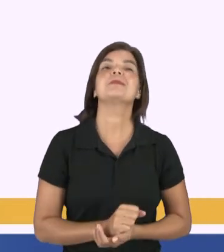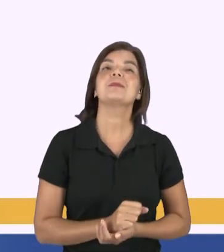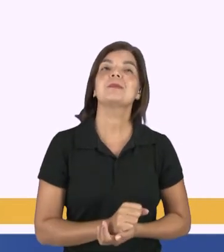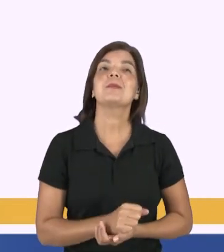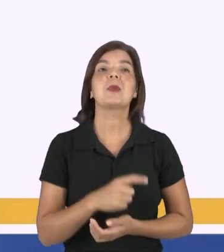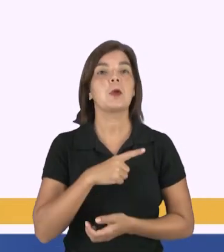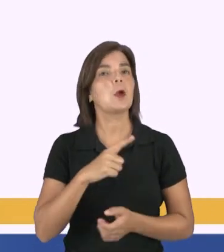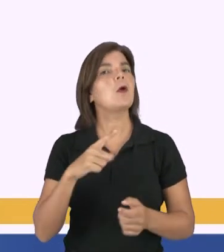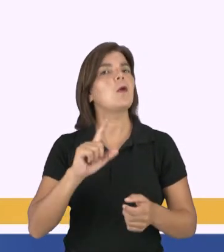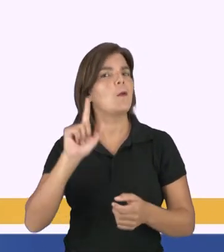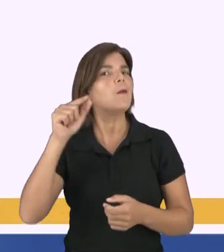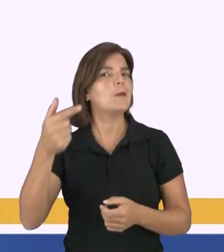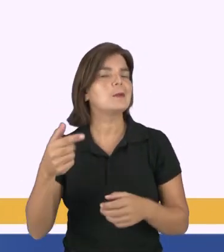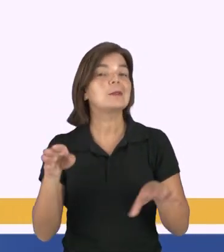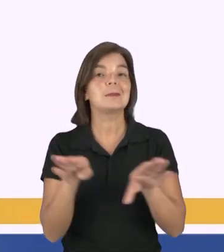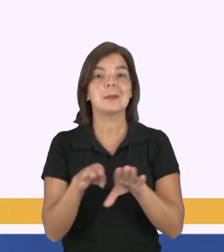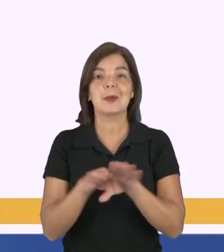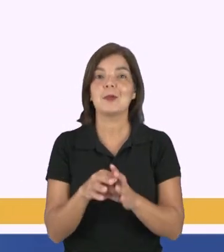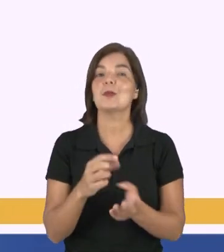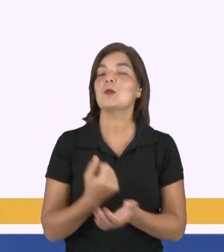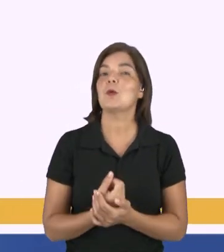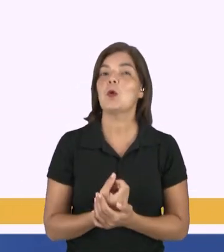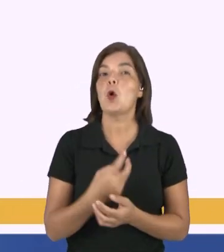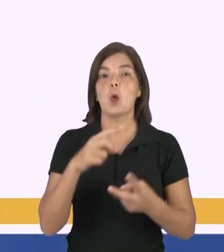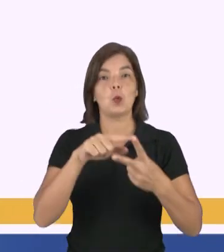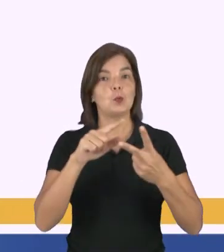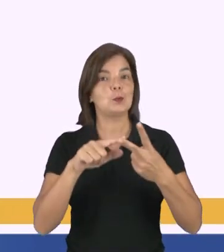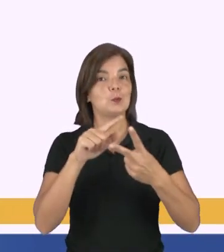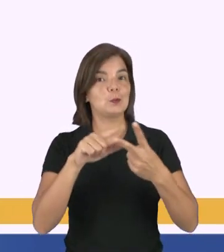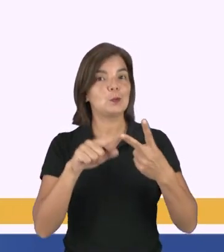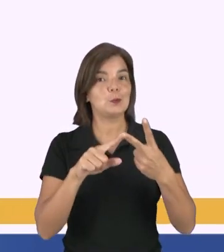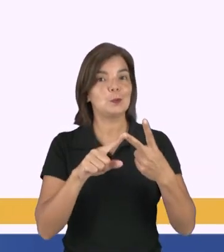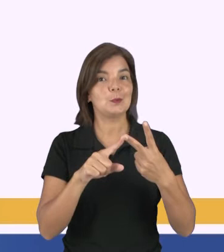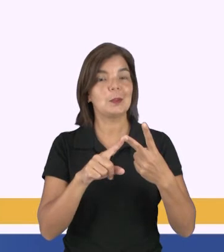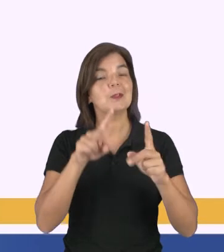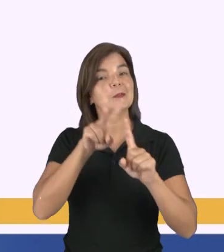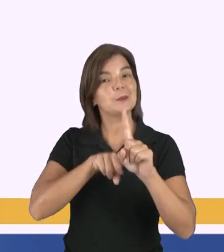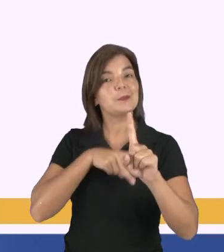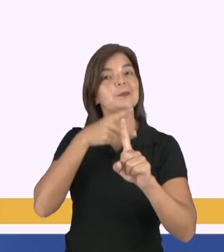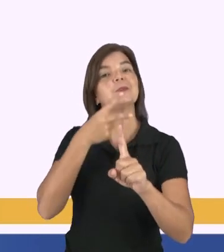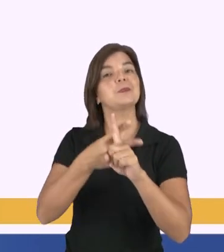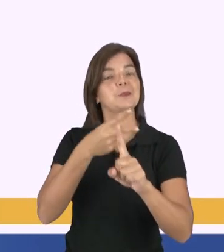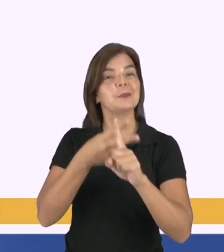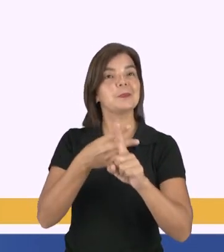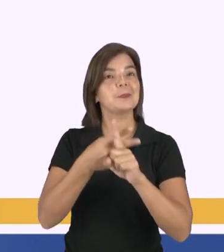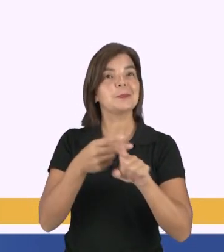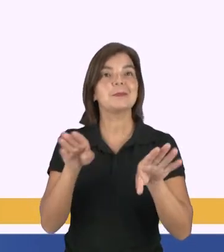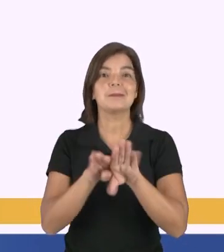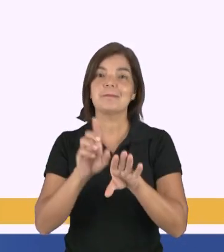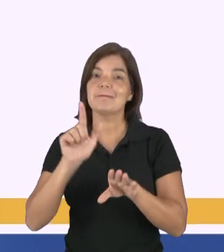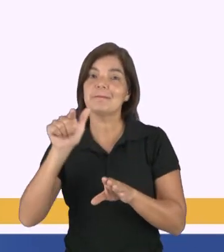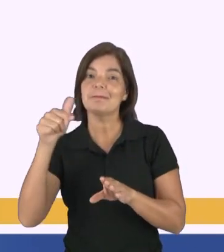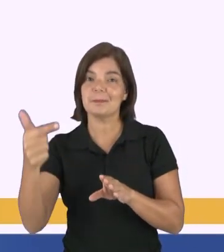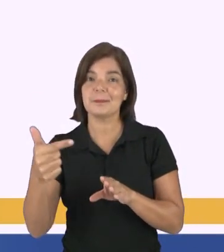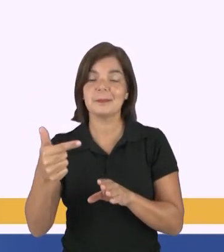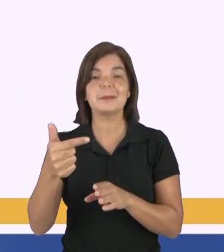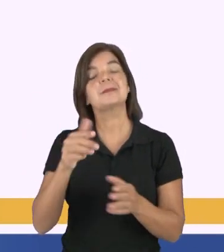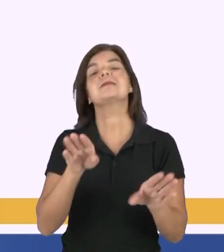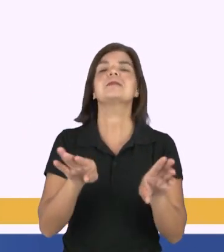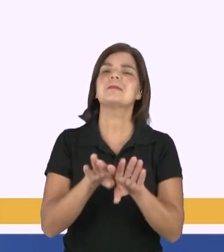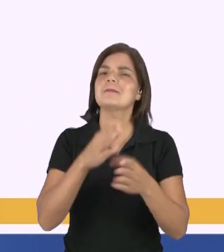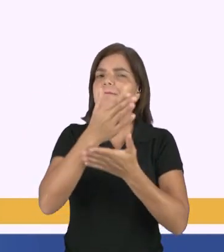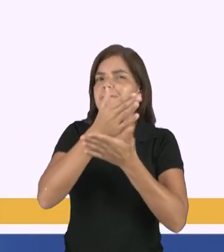semínima e tem outra mas aqui eu tenho mais duas colcheias elas são dobro e metade então a colcheia vem depois da